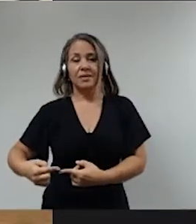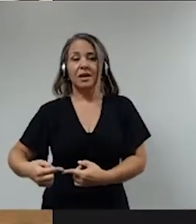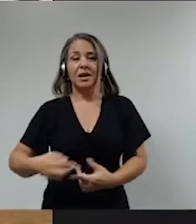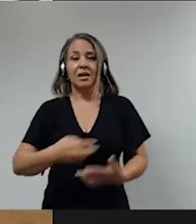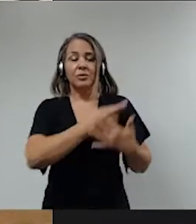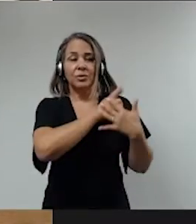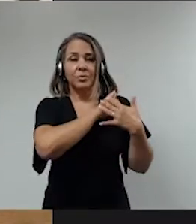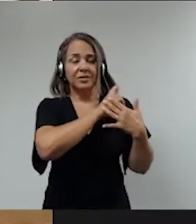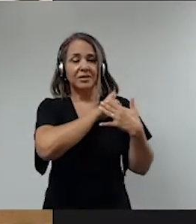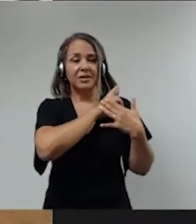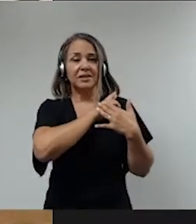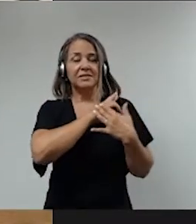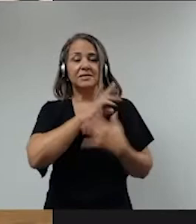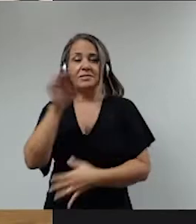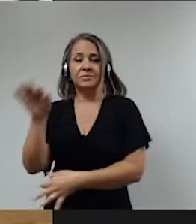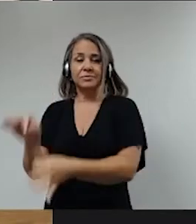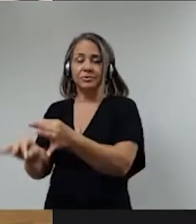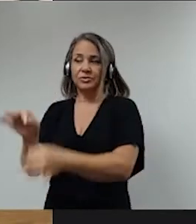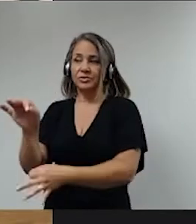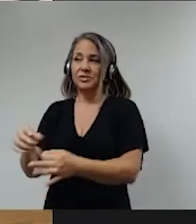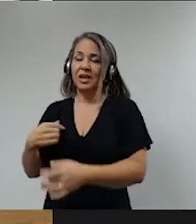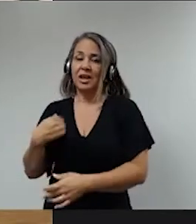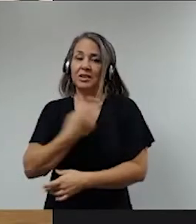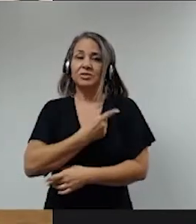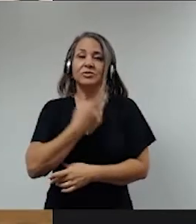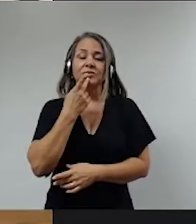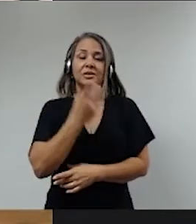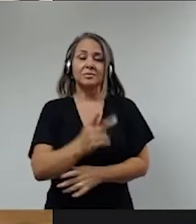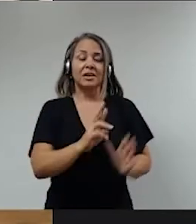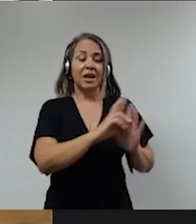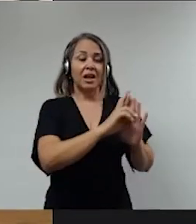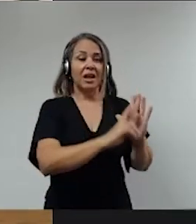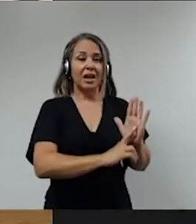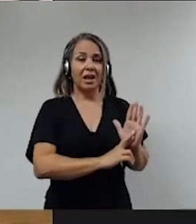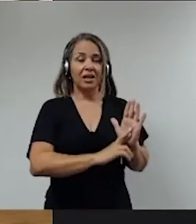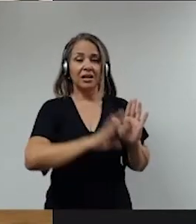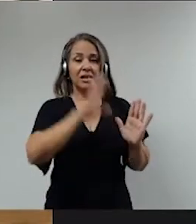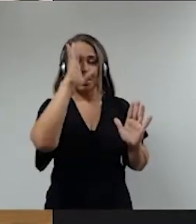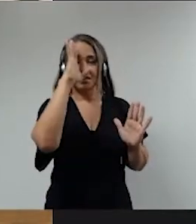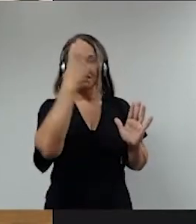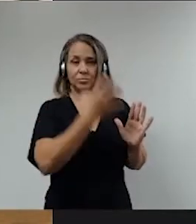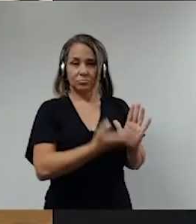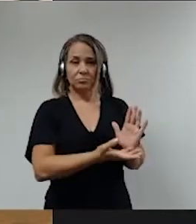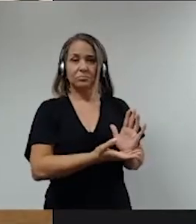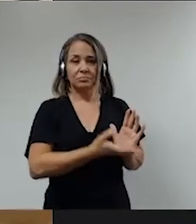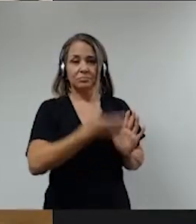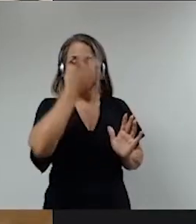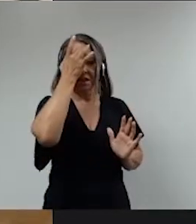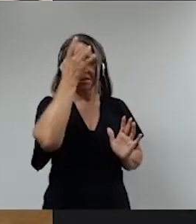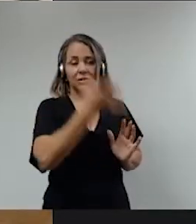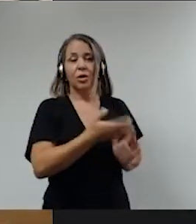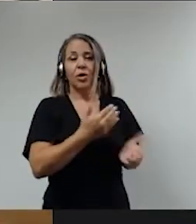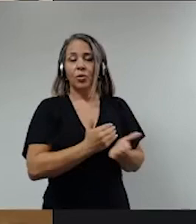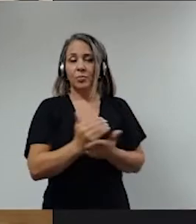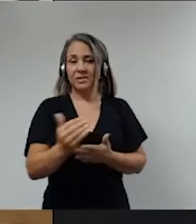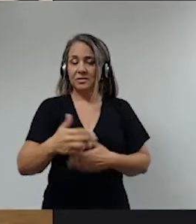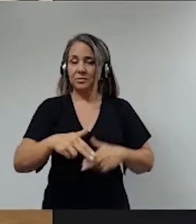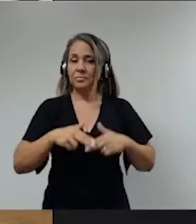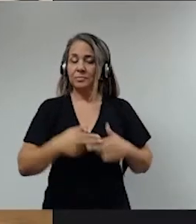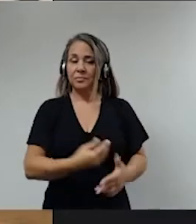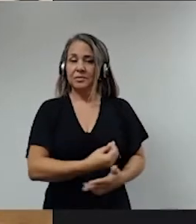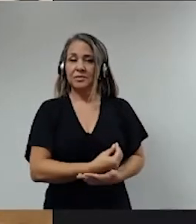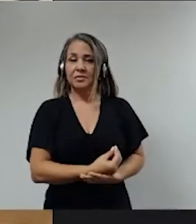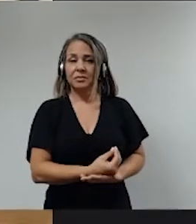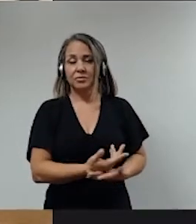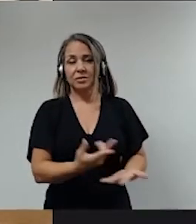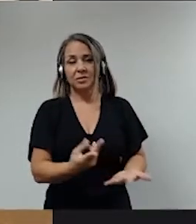da autoridade antitruste. Isso é o que a gente chama de regra da razão, ou seja, é a busca, a partir de uma conduta, de um fato,